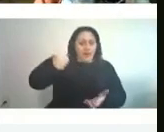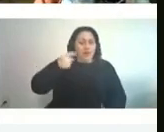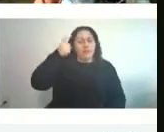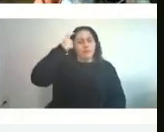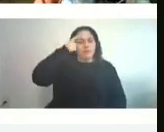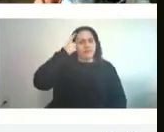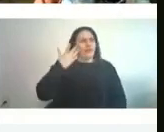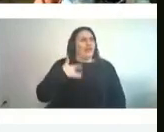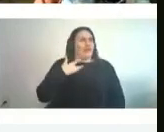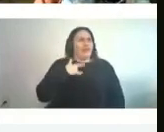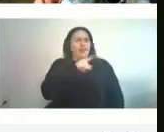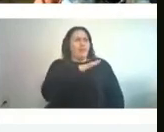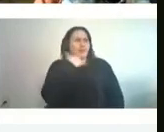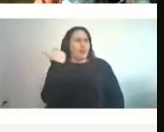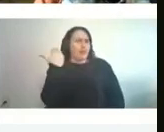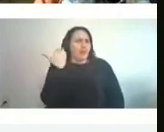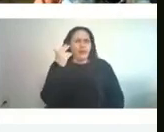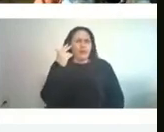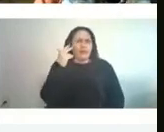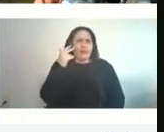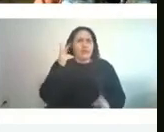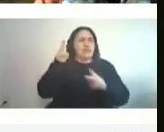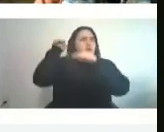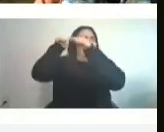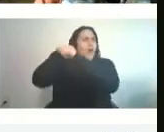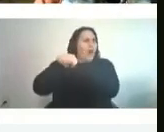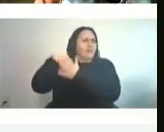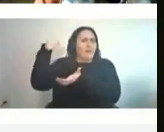coitada, morreu, né? Nunca mais saiu do armário.